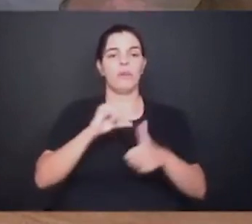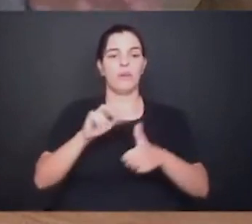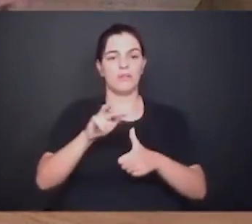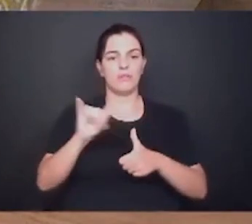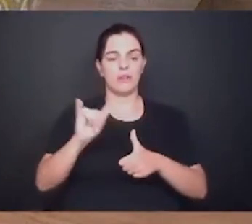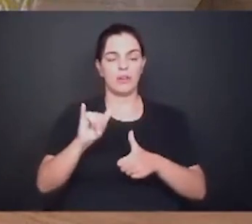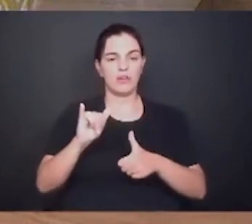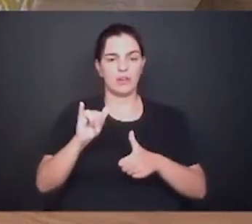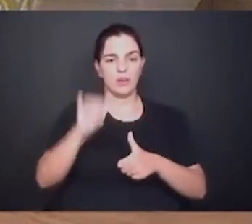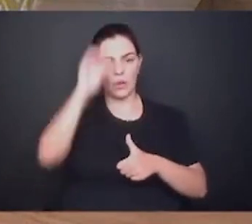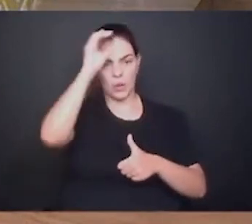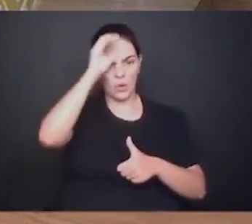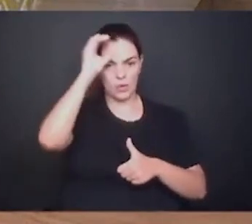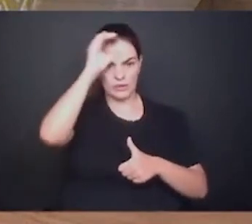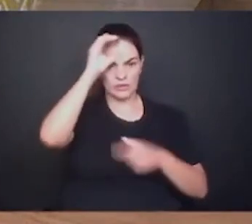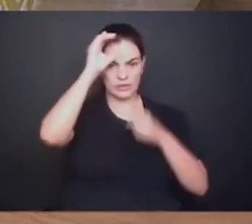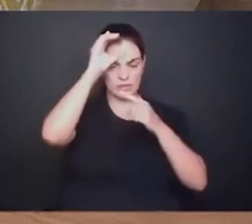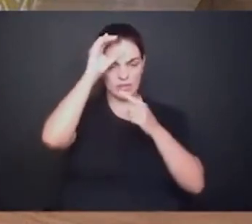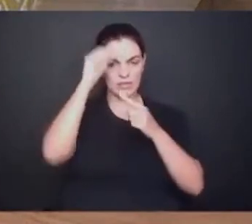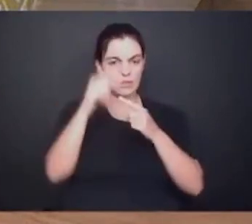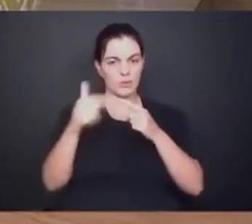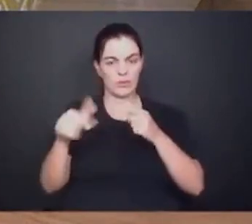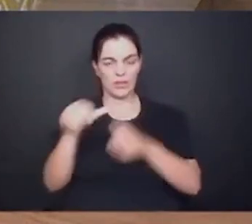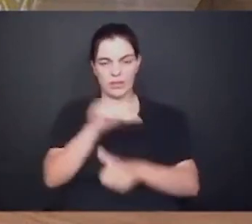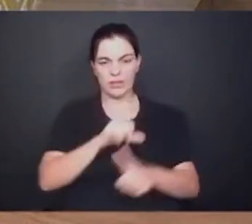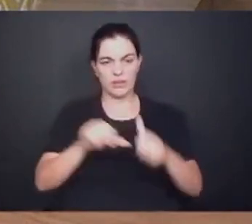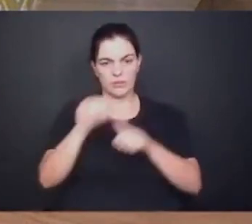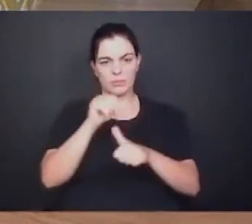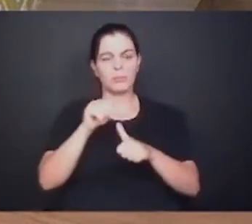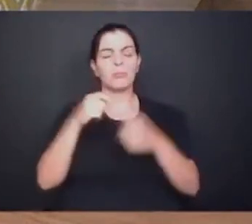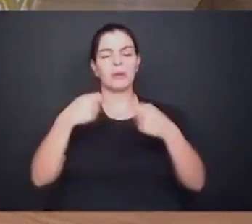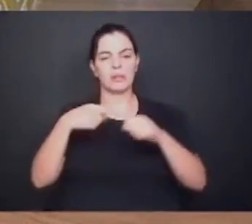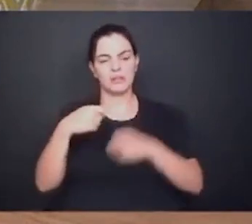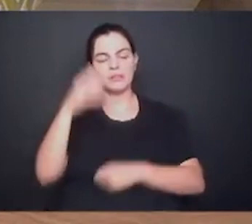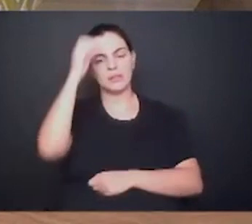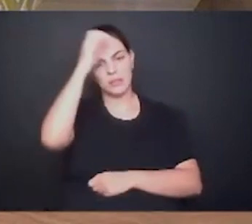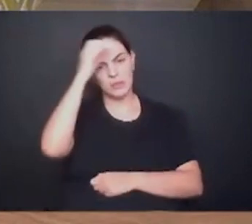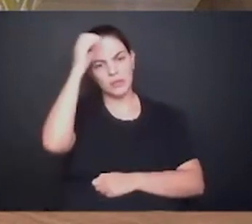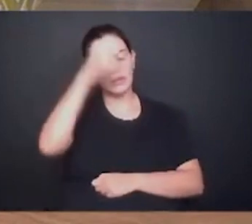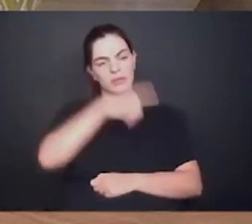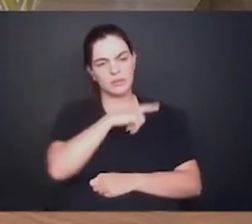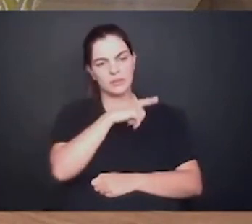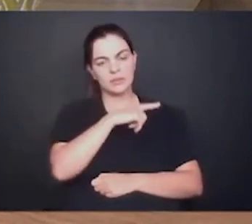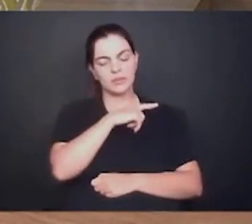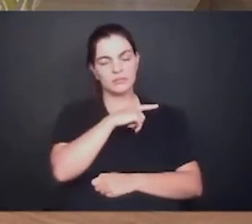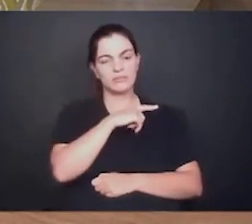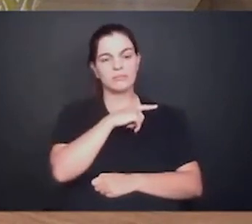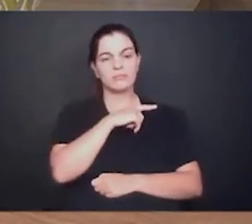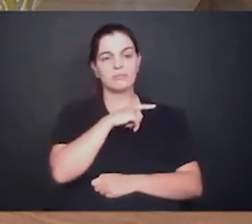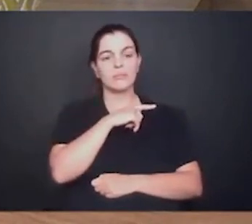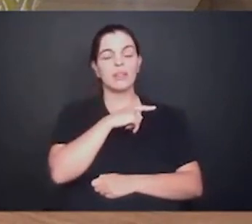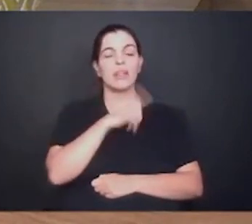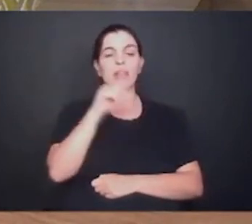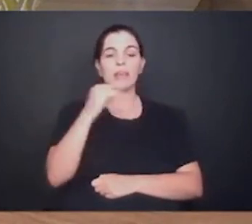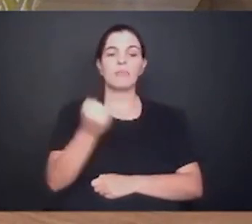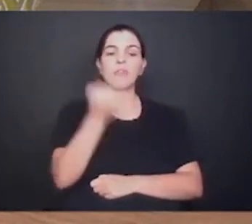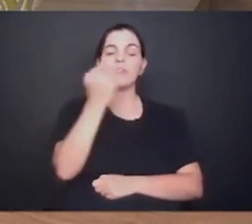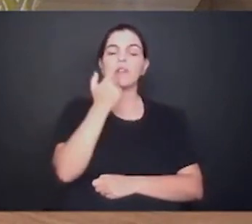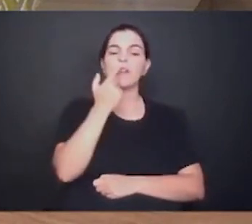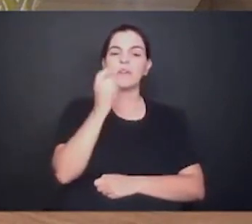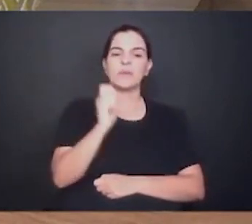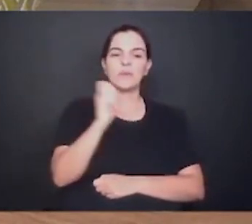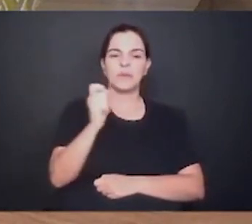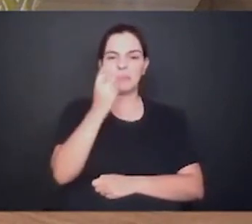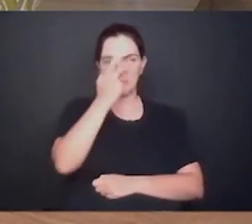haverá transformação. E com tudo o que nós não mais retrocederemos, acho importante dizer às pessoas que estão representando a